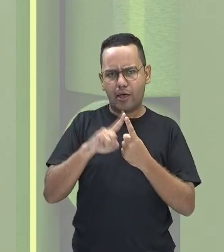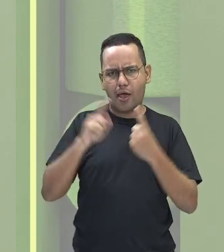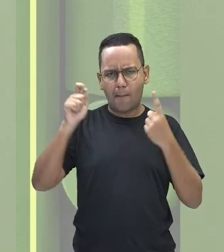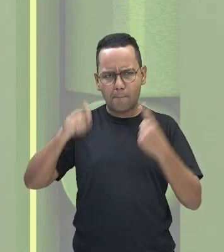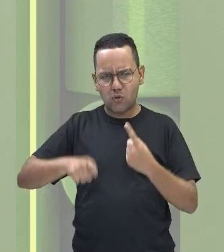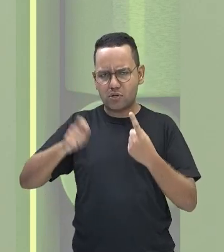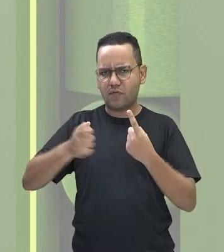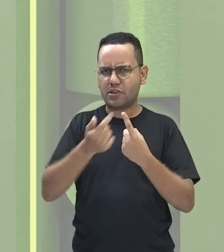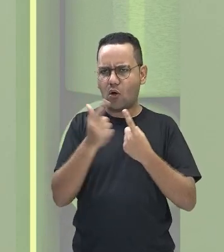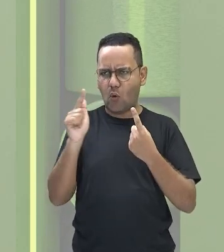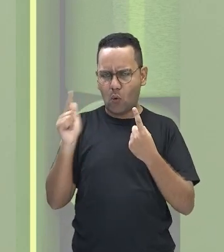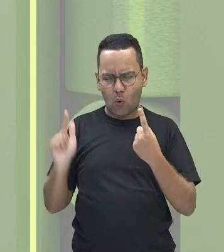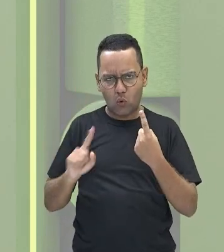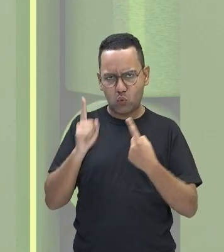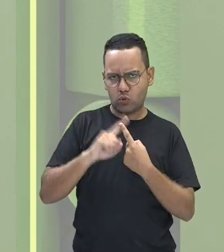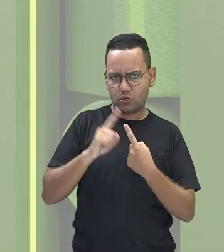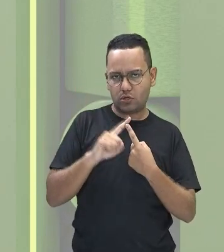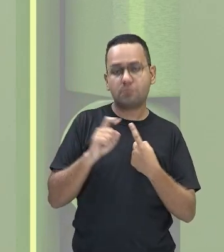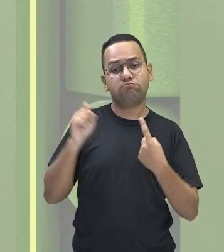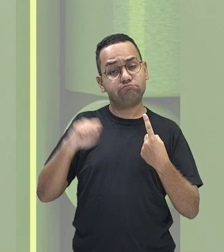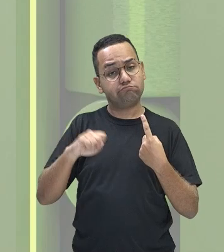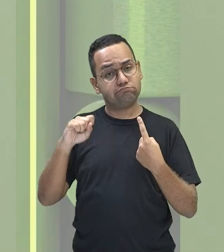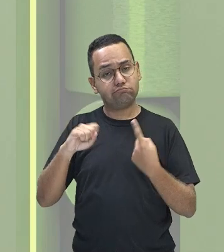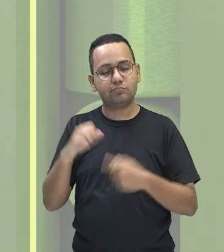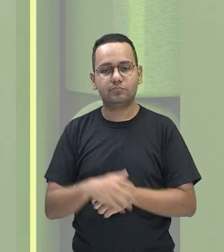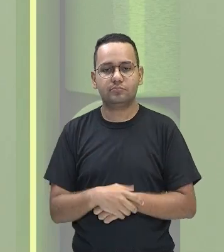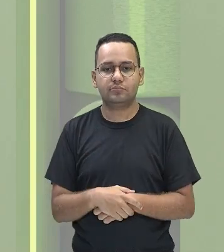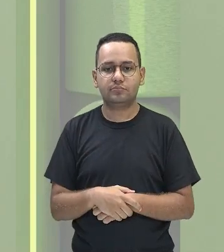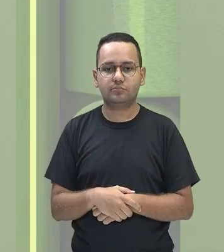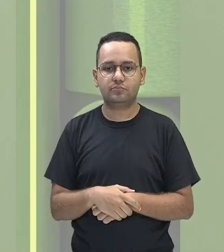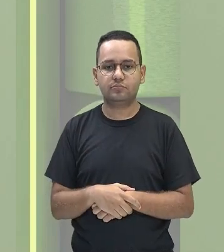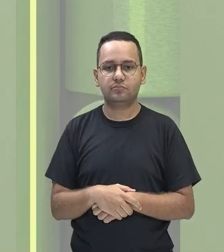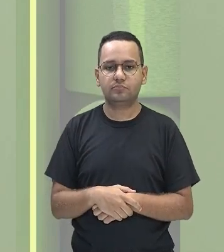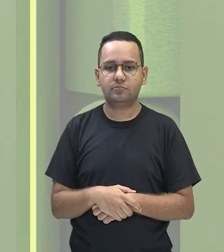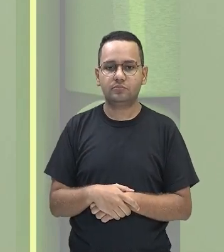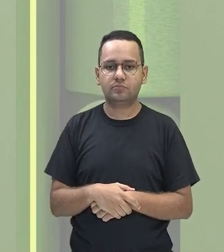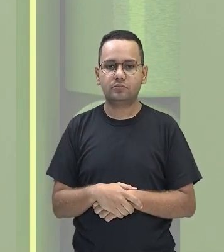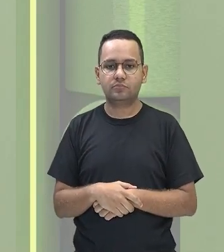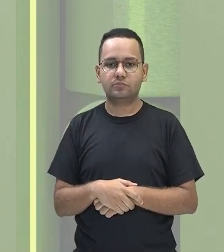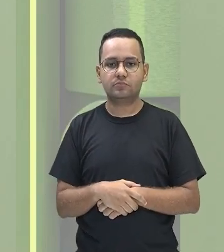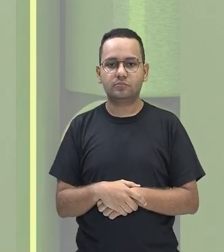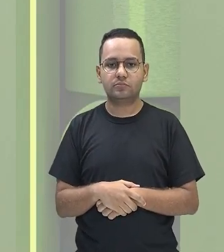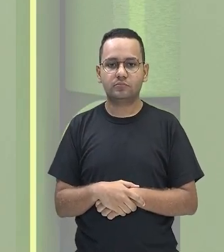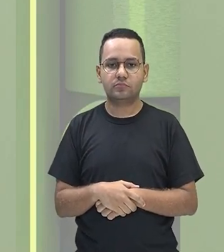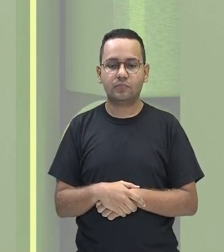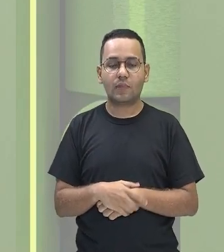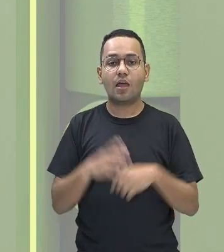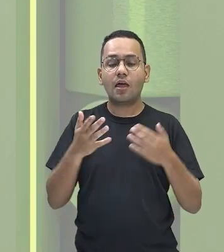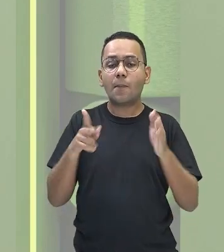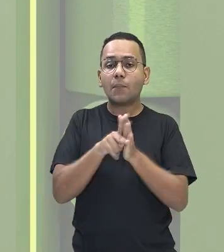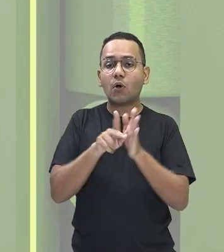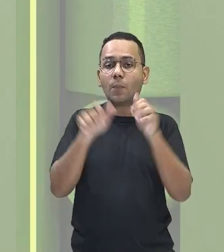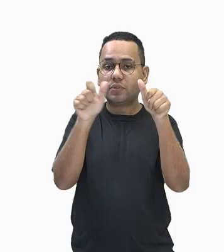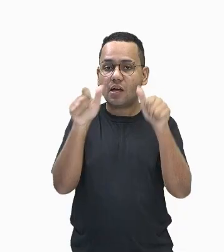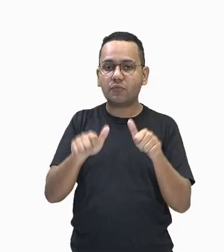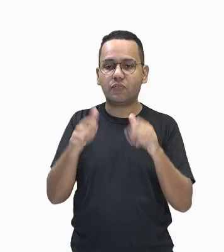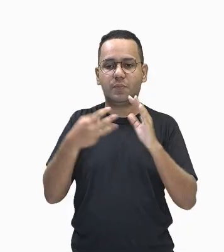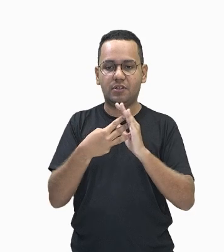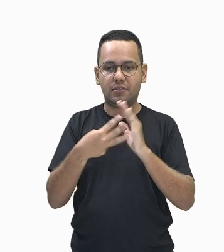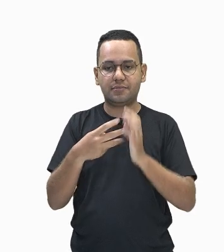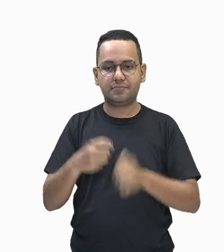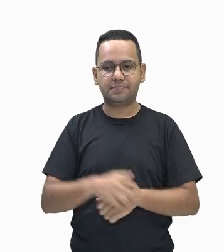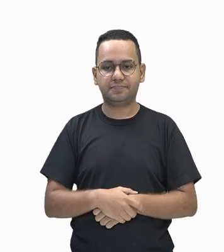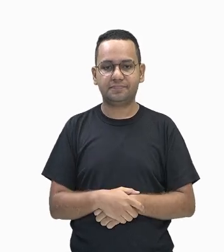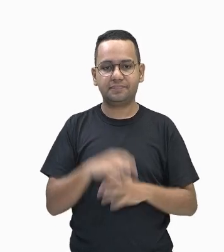forma ou de outra? Ele pode sim, e isso tem a ver com o formato das células que o compõem. Vamos conhecer o primeiro